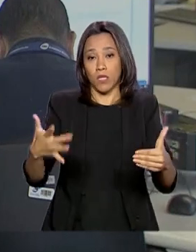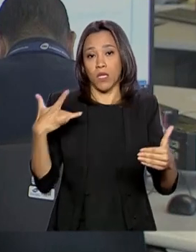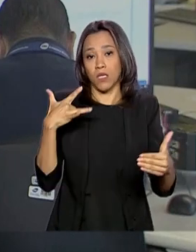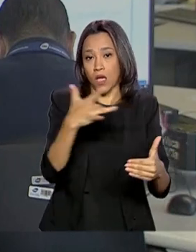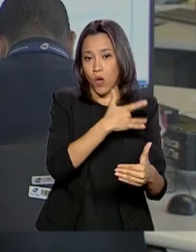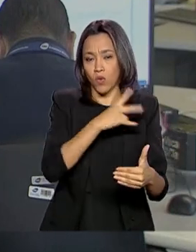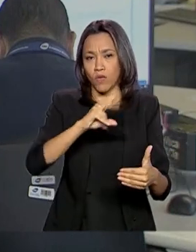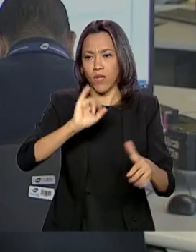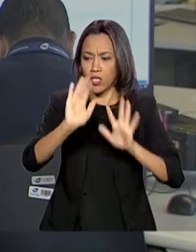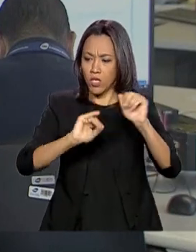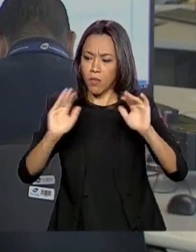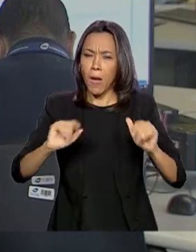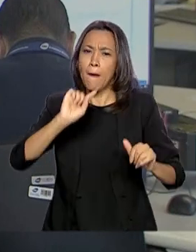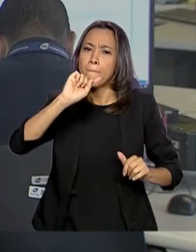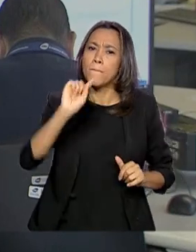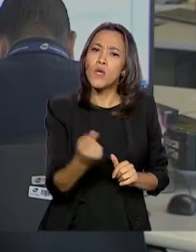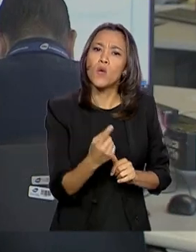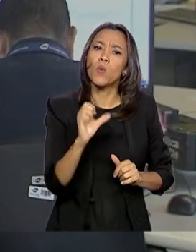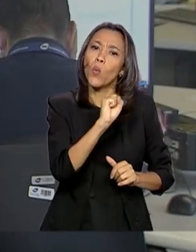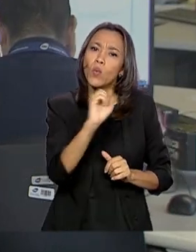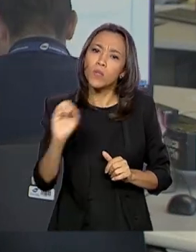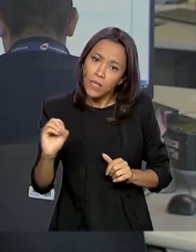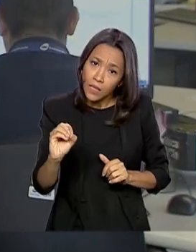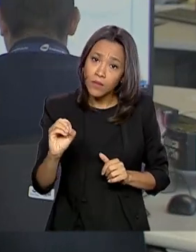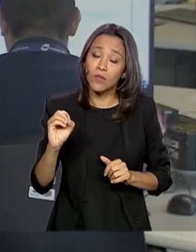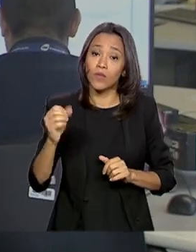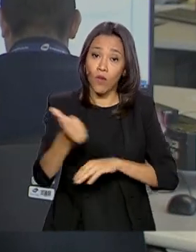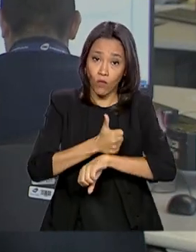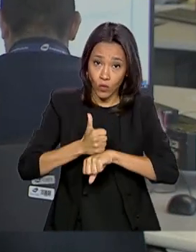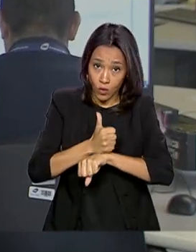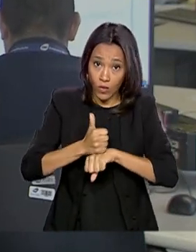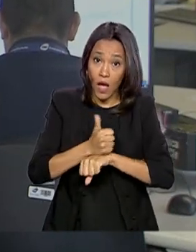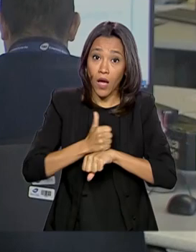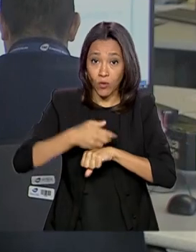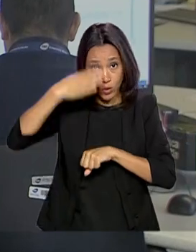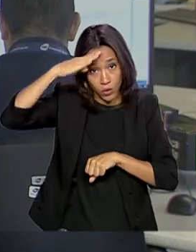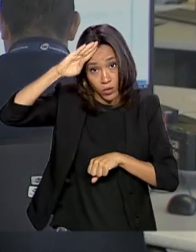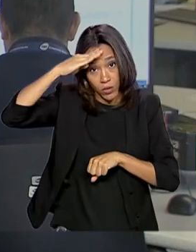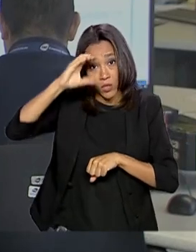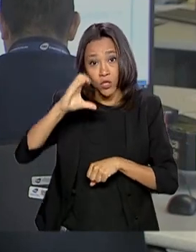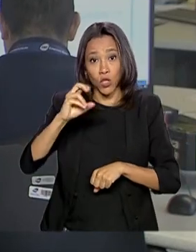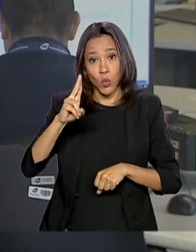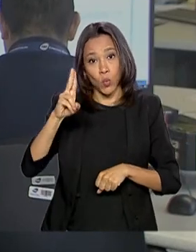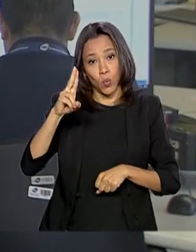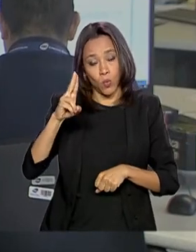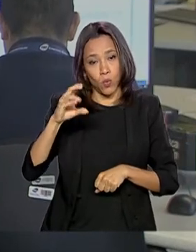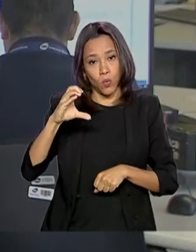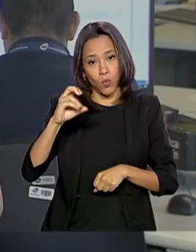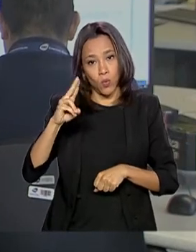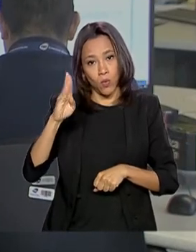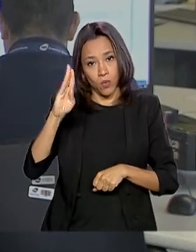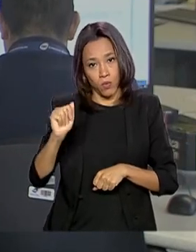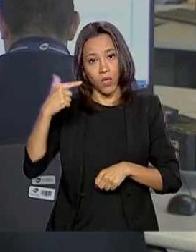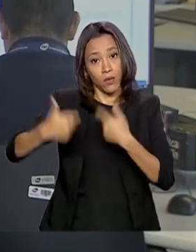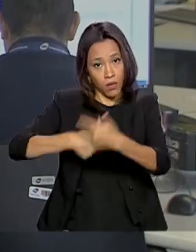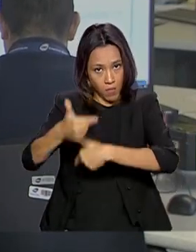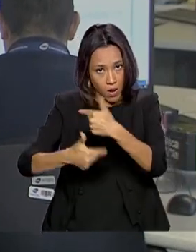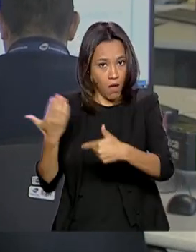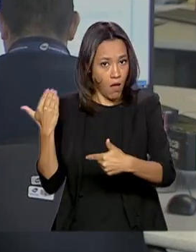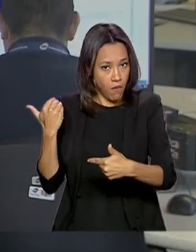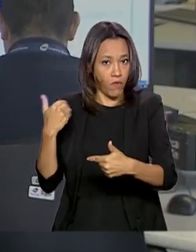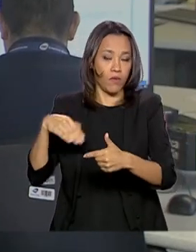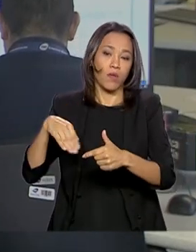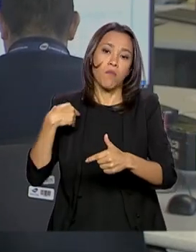de 1.800 profissionais cubanos que atuavam no programa Mais Médicos. Eles poderão ser incluídos no